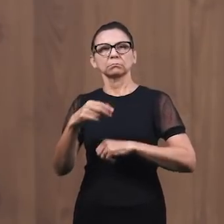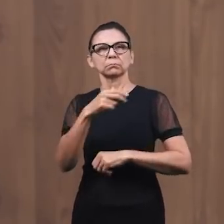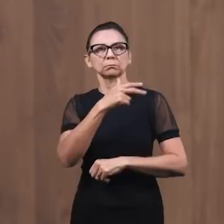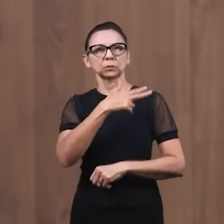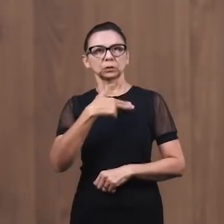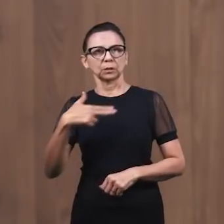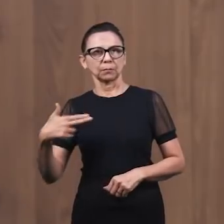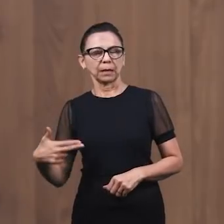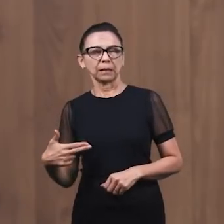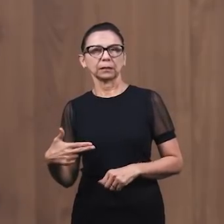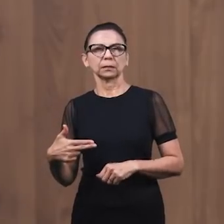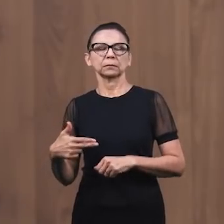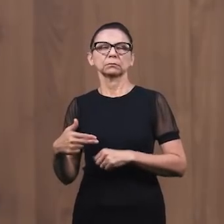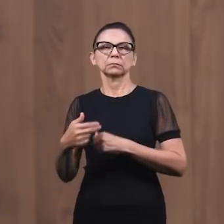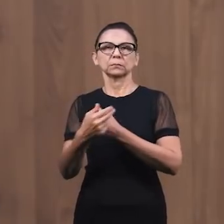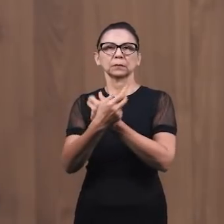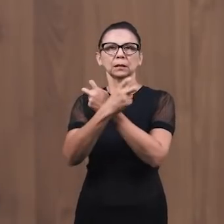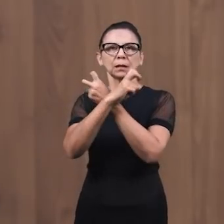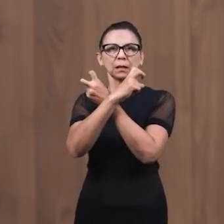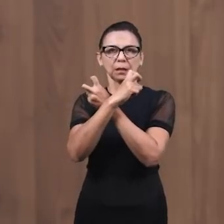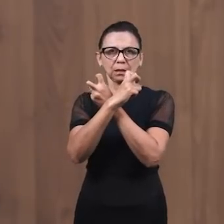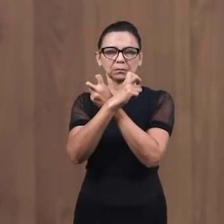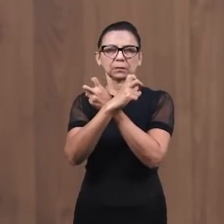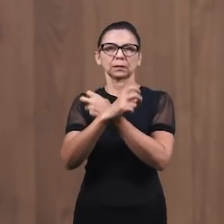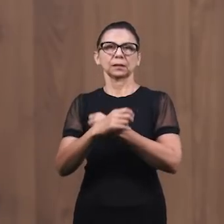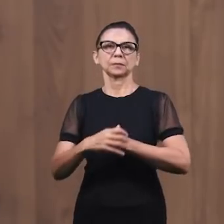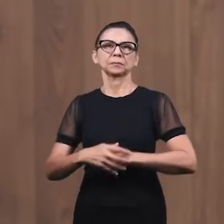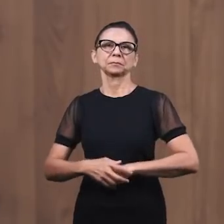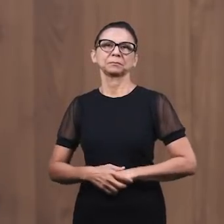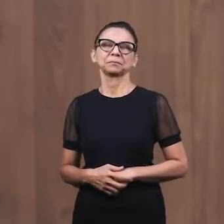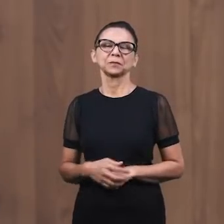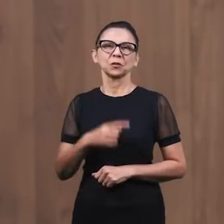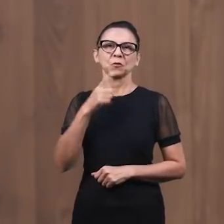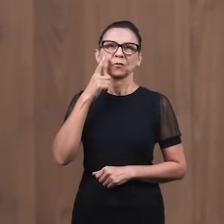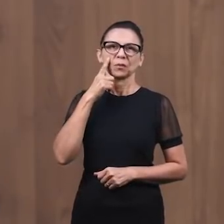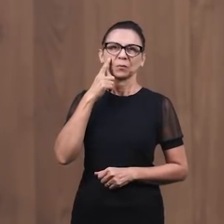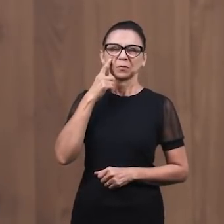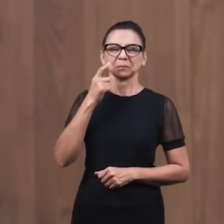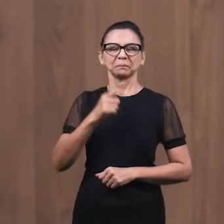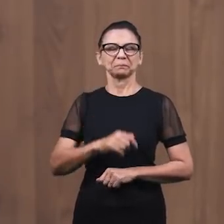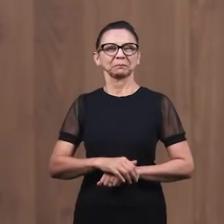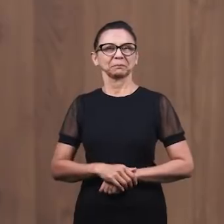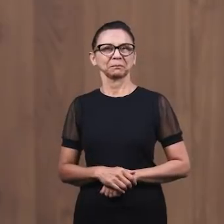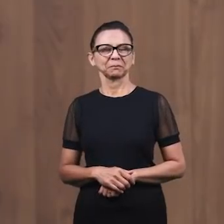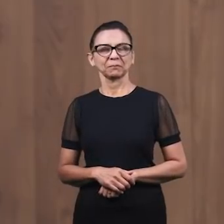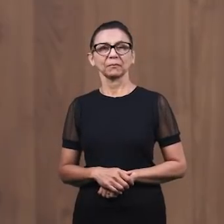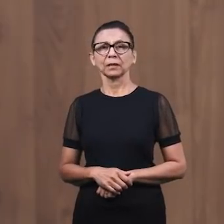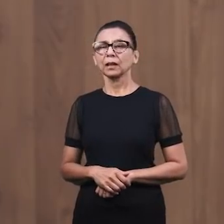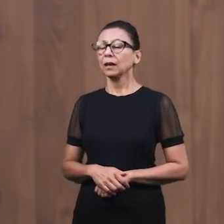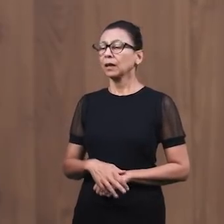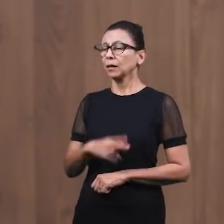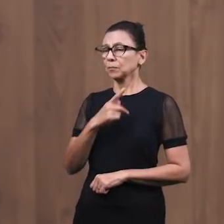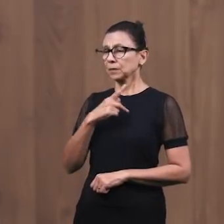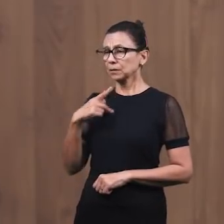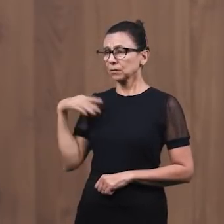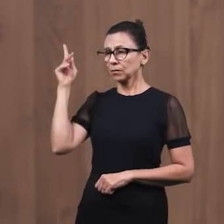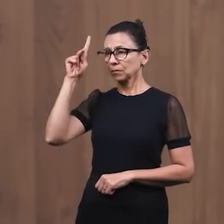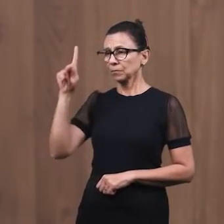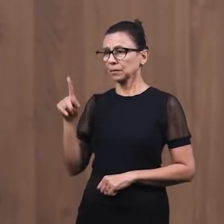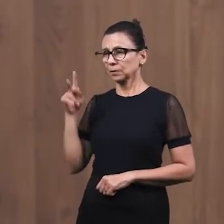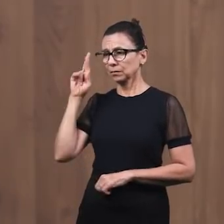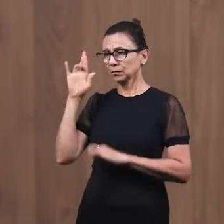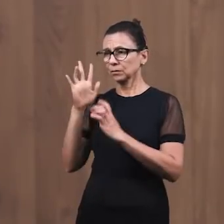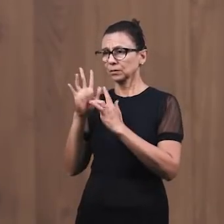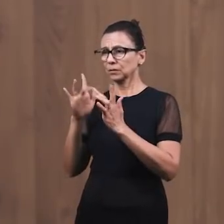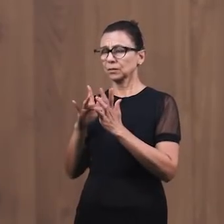pastor Ademir irá dar um pequeno testemunho relacionado à Escola Bíblica Dominical nas suas igrejas. Pastor Ademir Lodi,